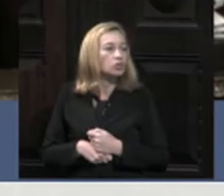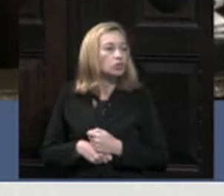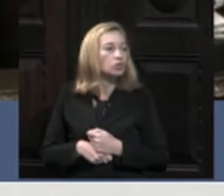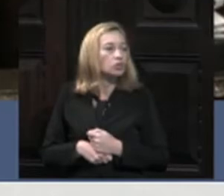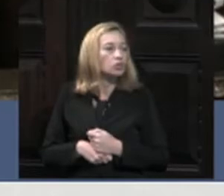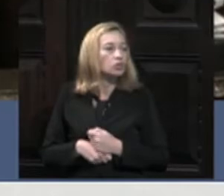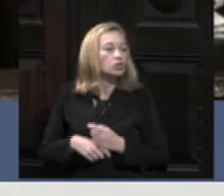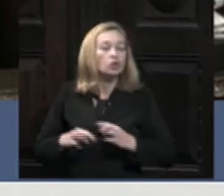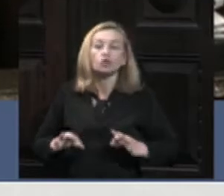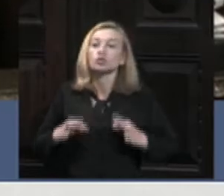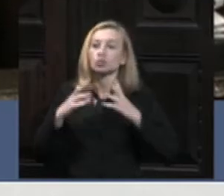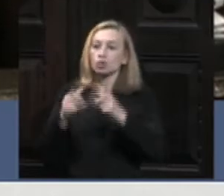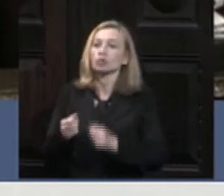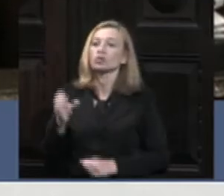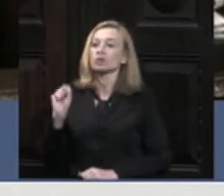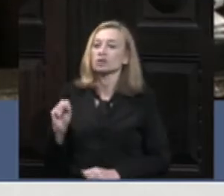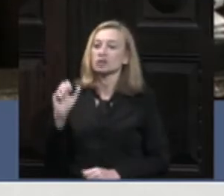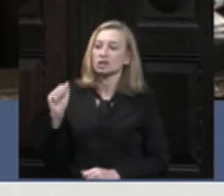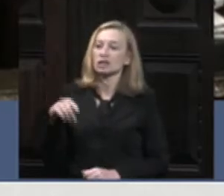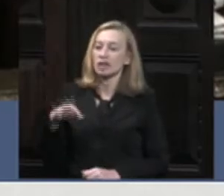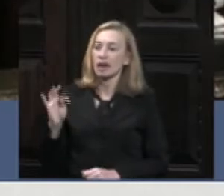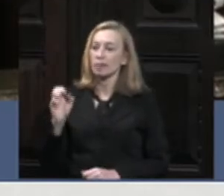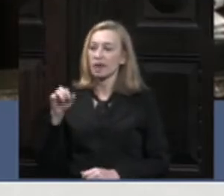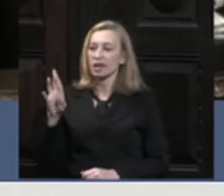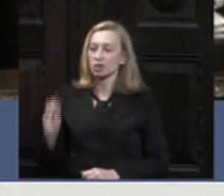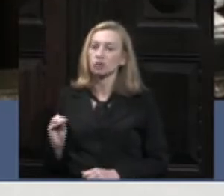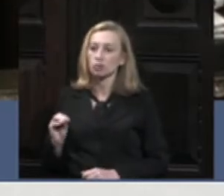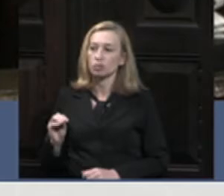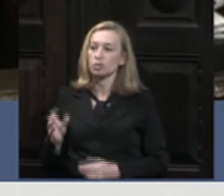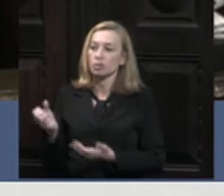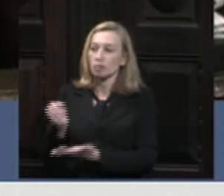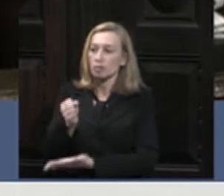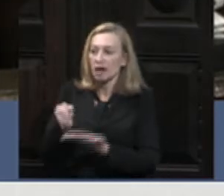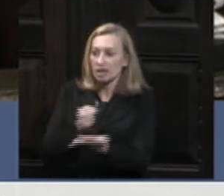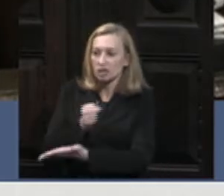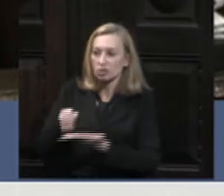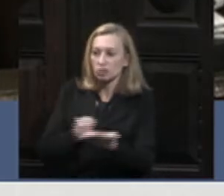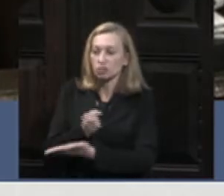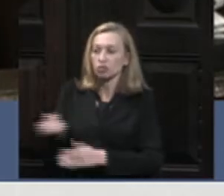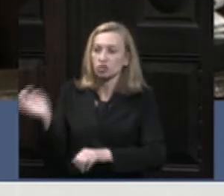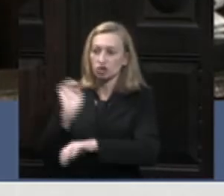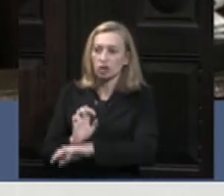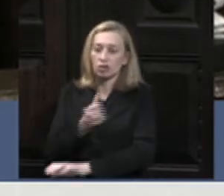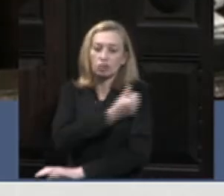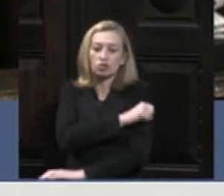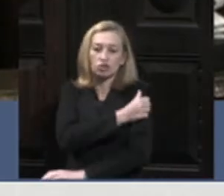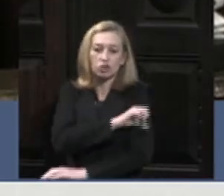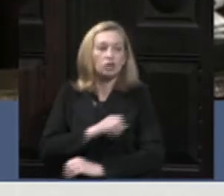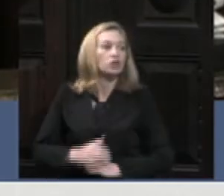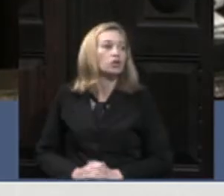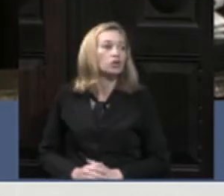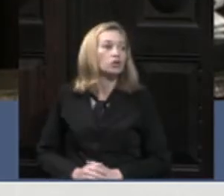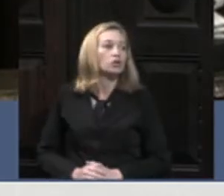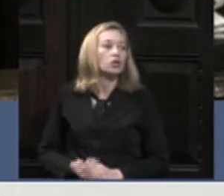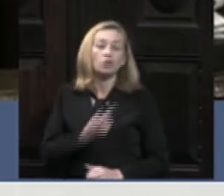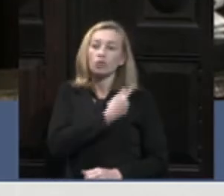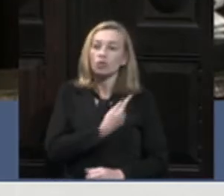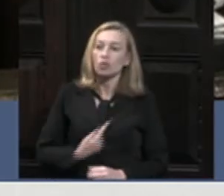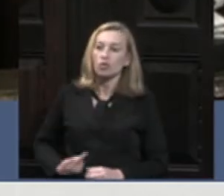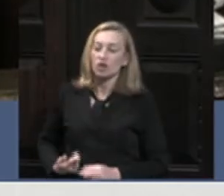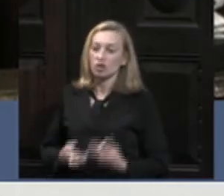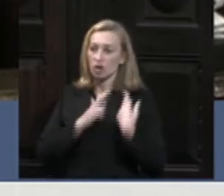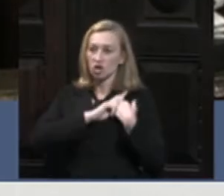todo o saneamento básico no estado do Rio de Janeiro. Um governo